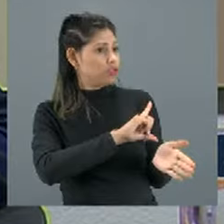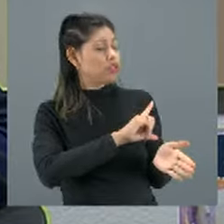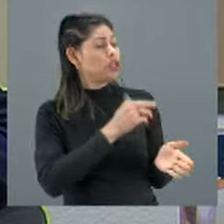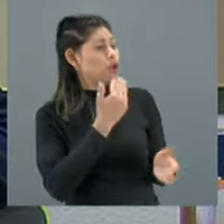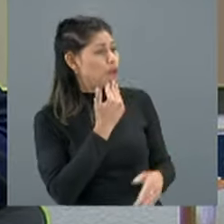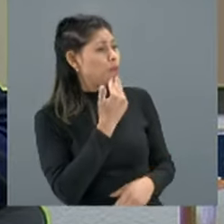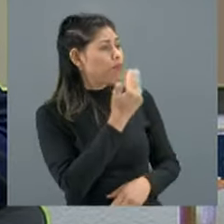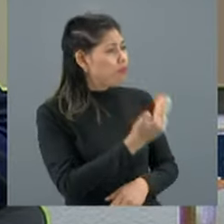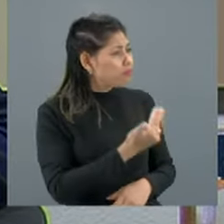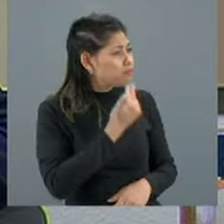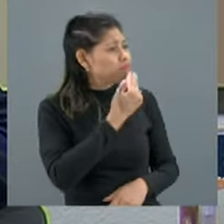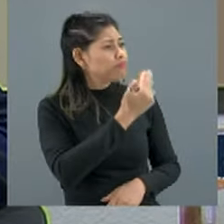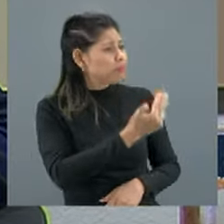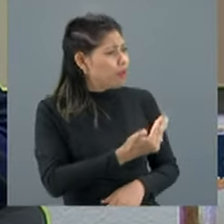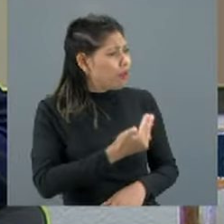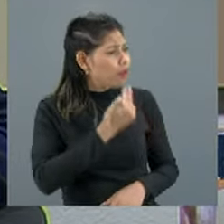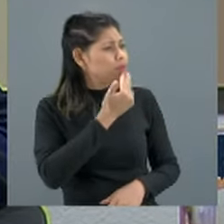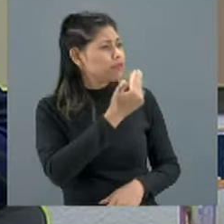solicita